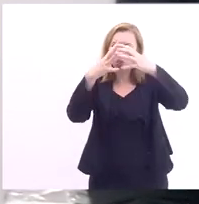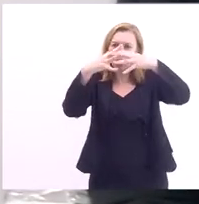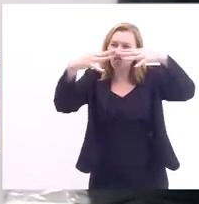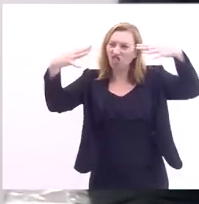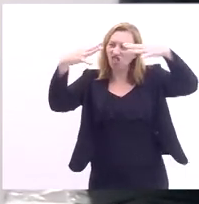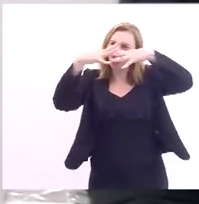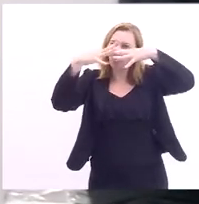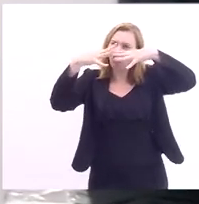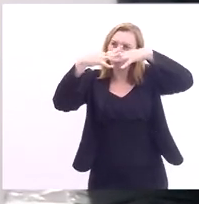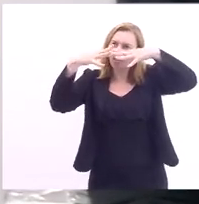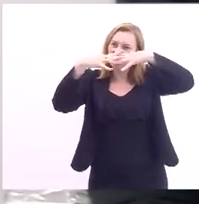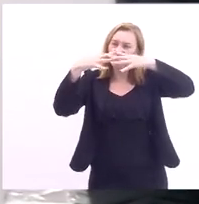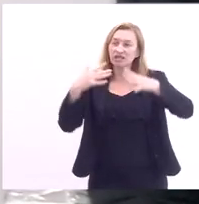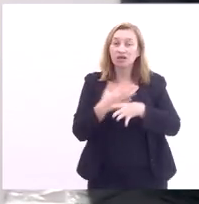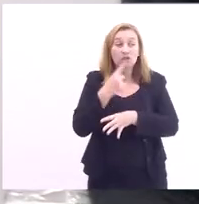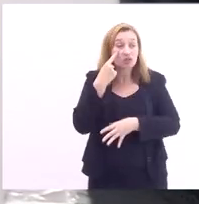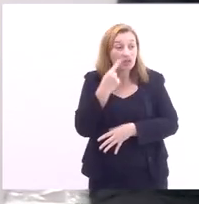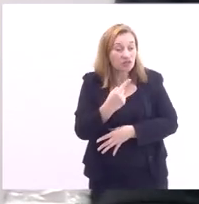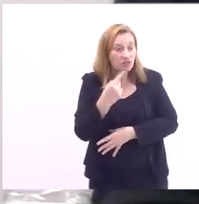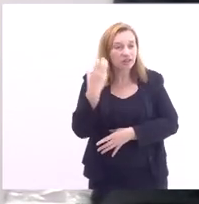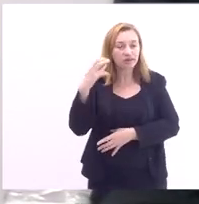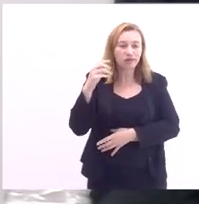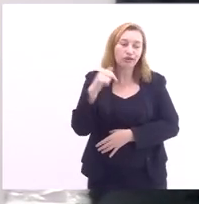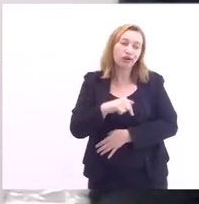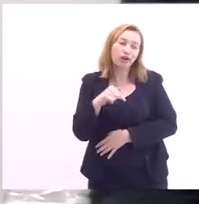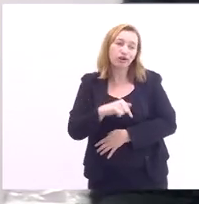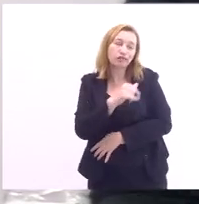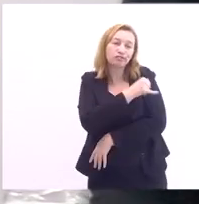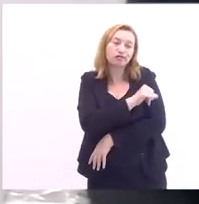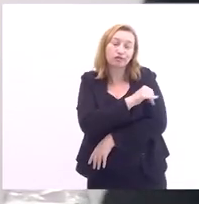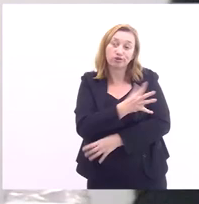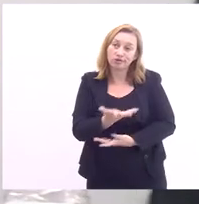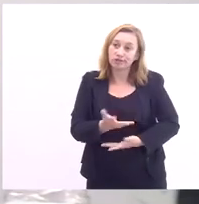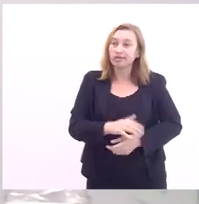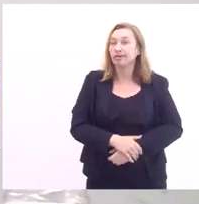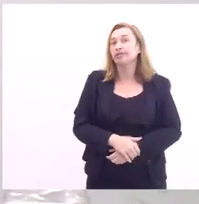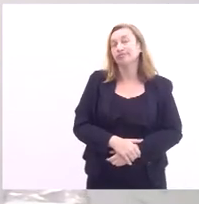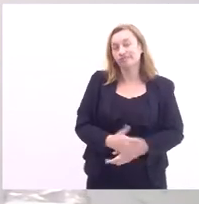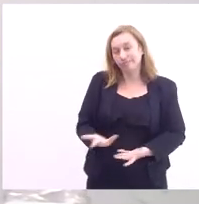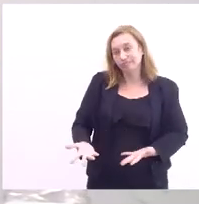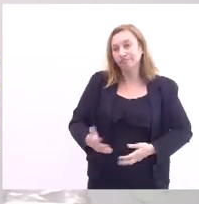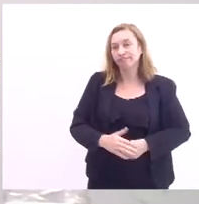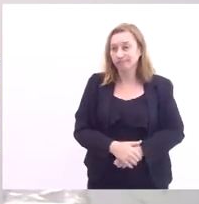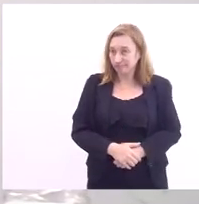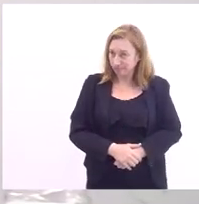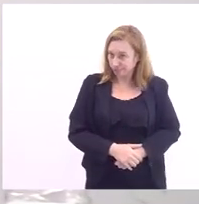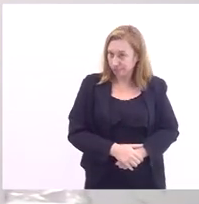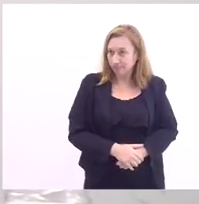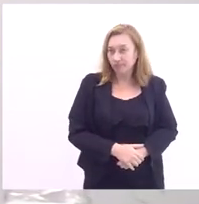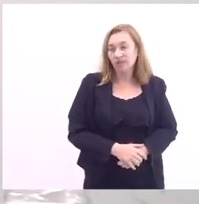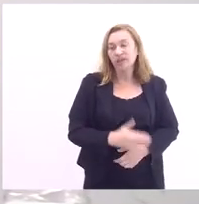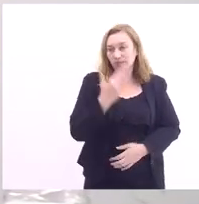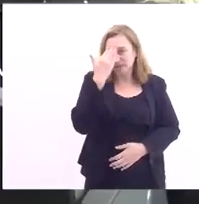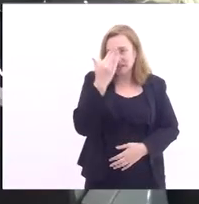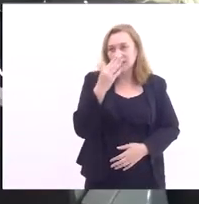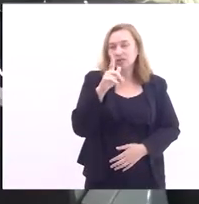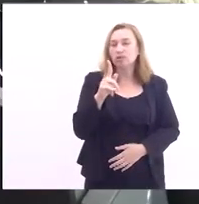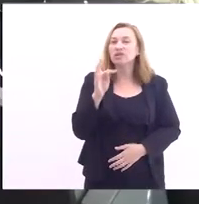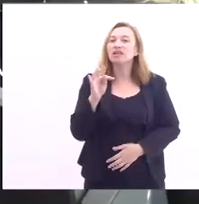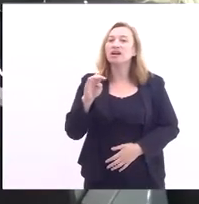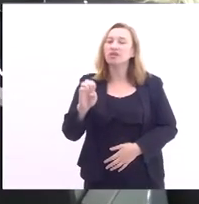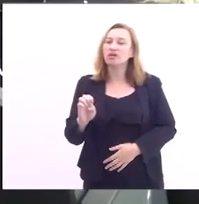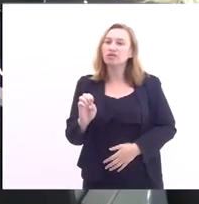você encontra em Niterói e aqui no Rio de Janeiro. É só uma coisa. Muito obrigado, Paulo. Gonçalo